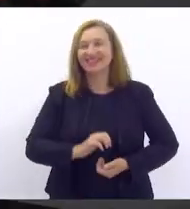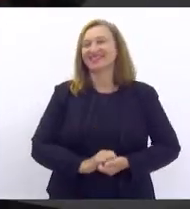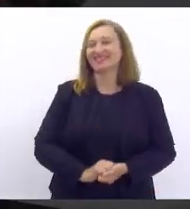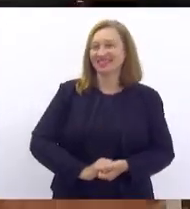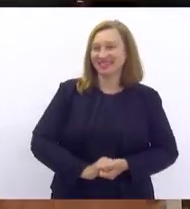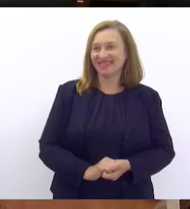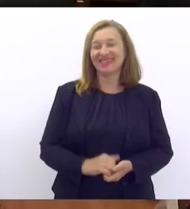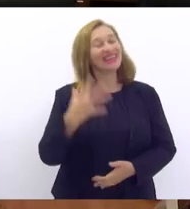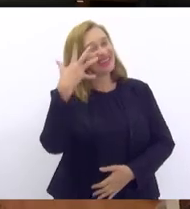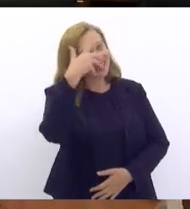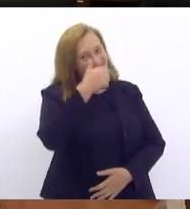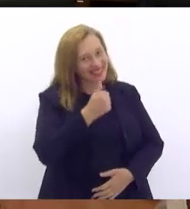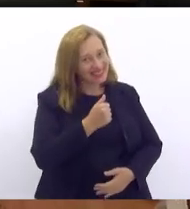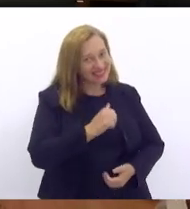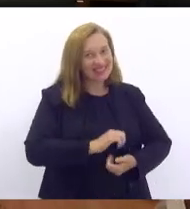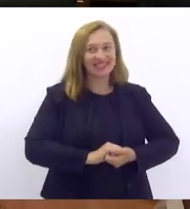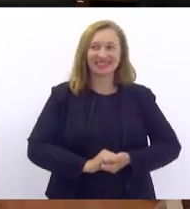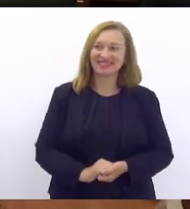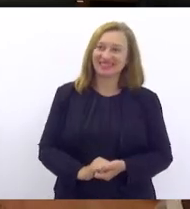Que lindo, minha gente.